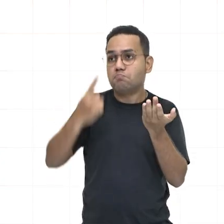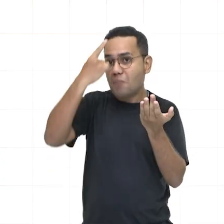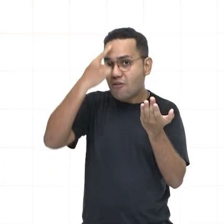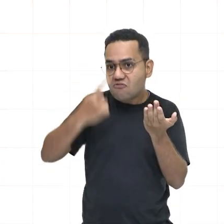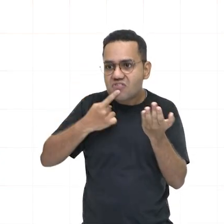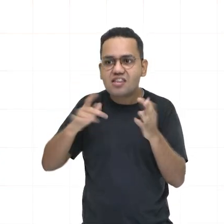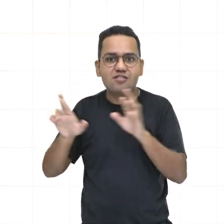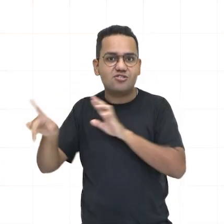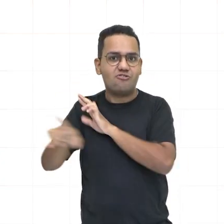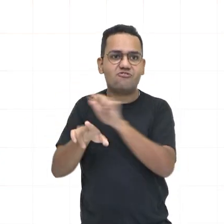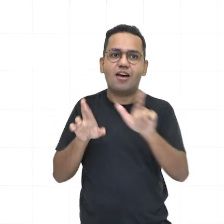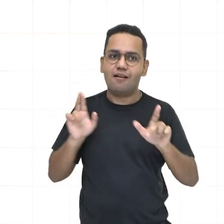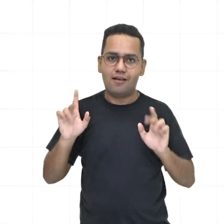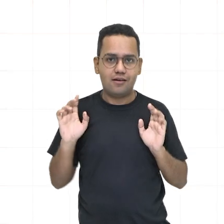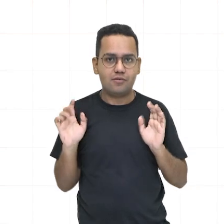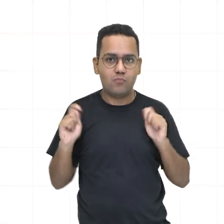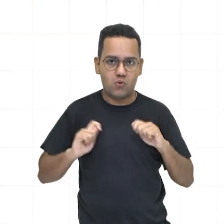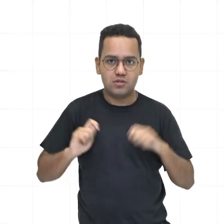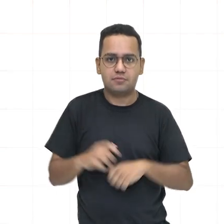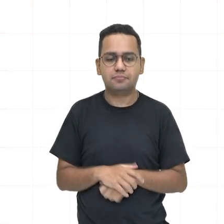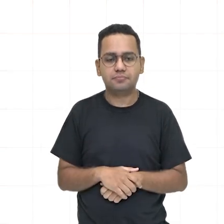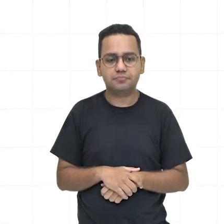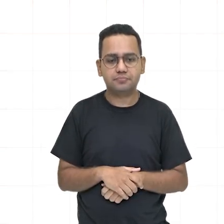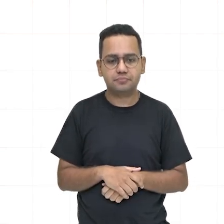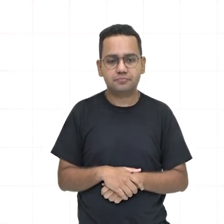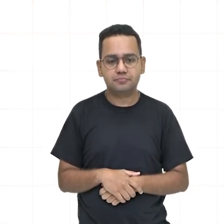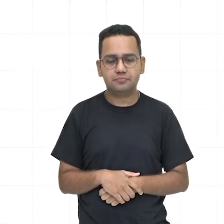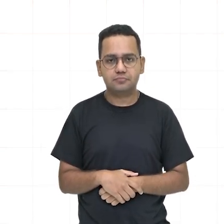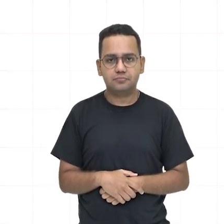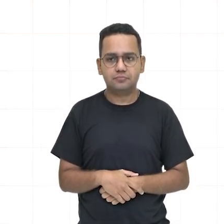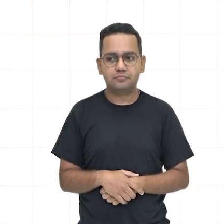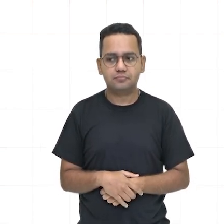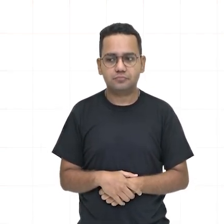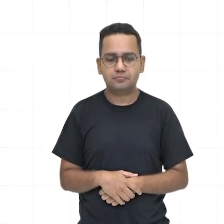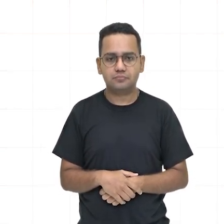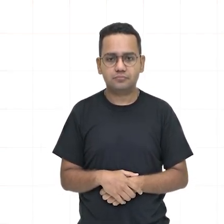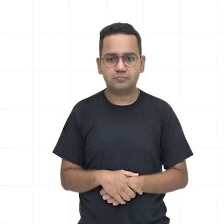são distintivos, ou seja, que as diferenciam, não é isso?